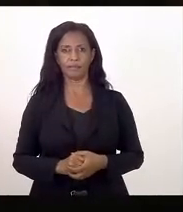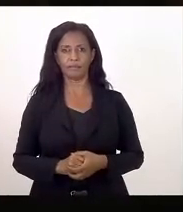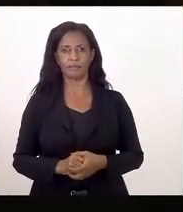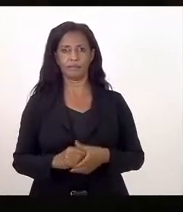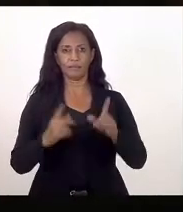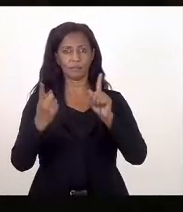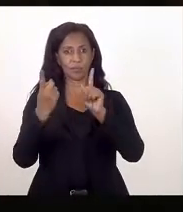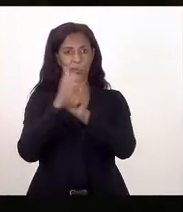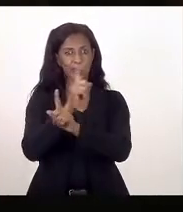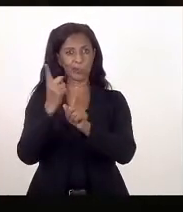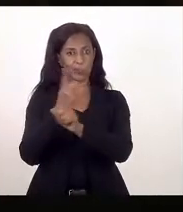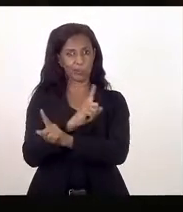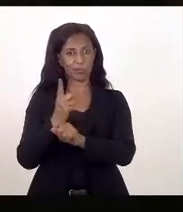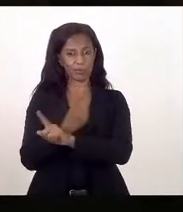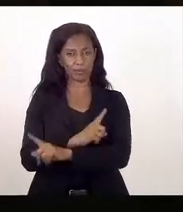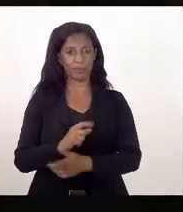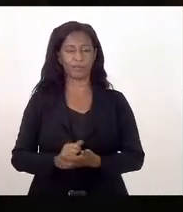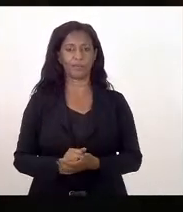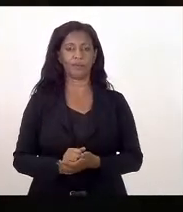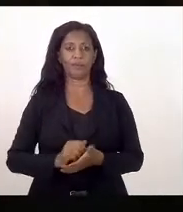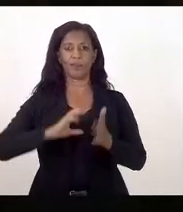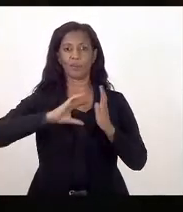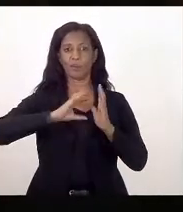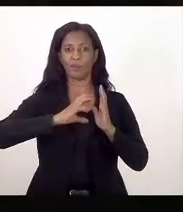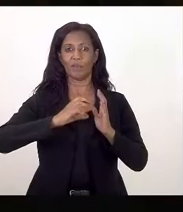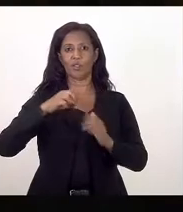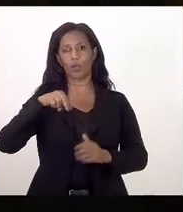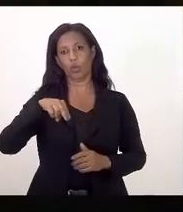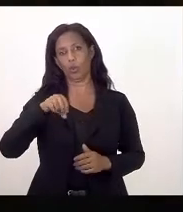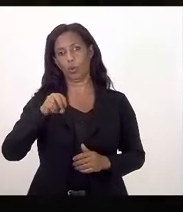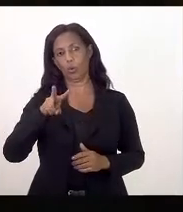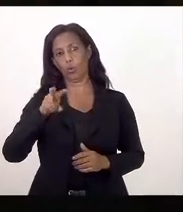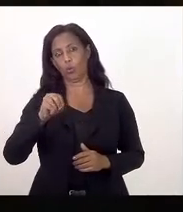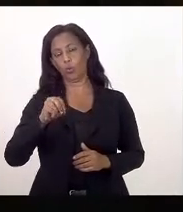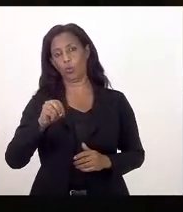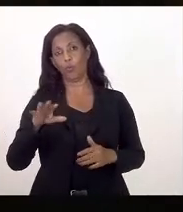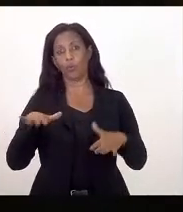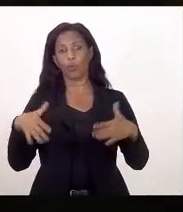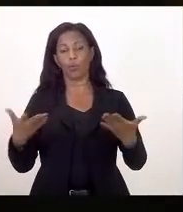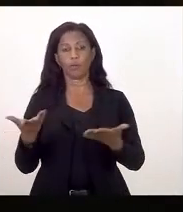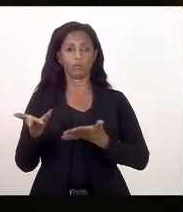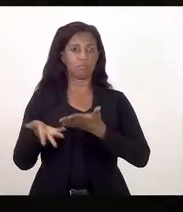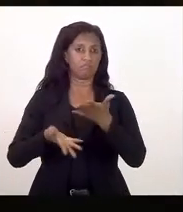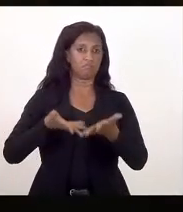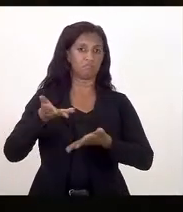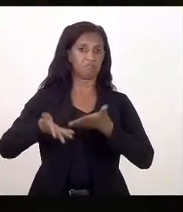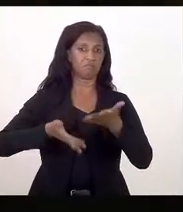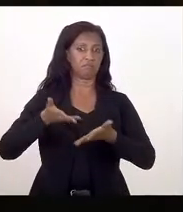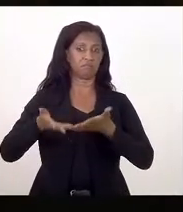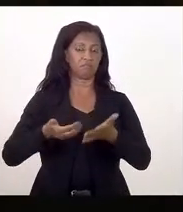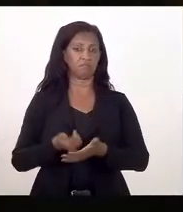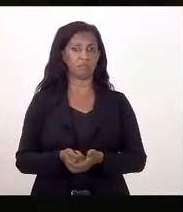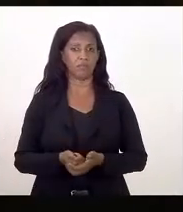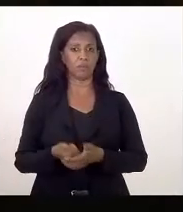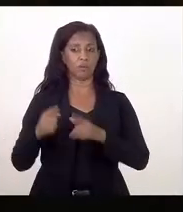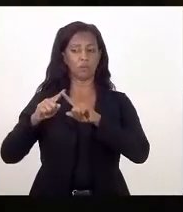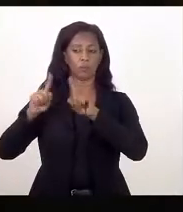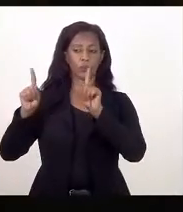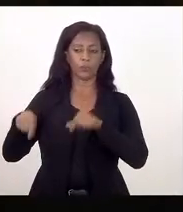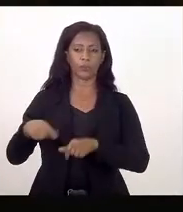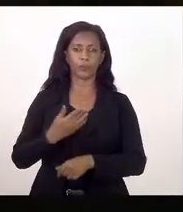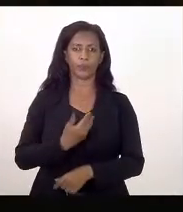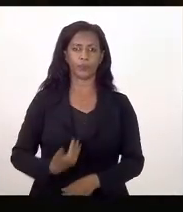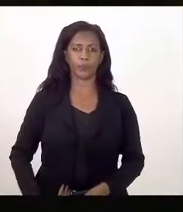contradições levantadas pelo Partido Novo quando se trata da defesa do funcionalismo